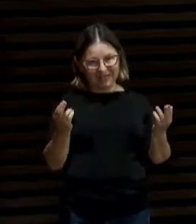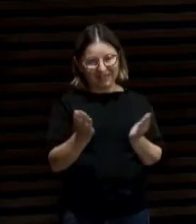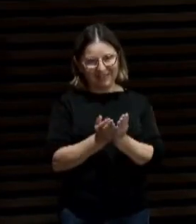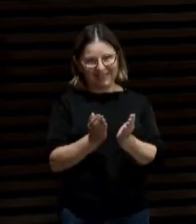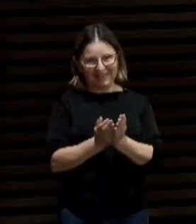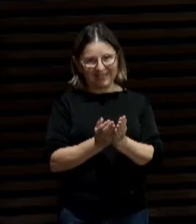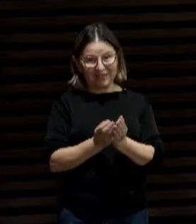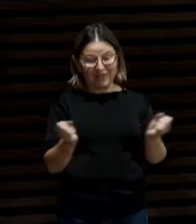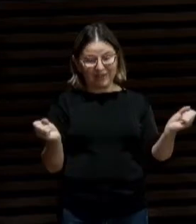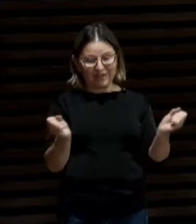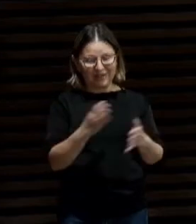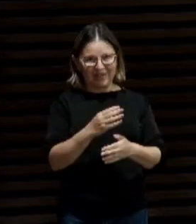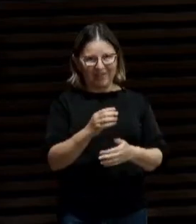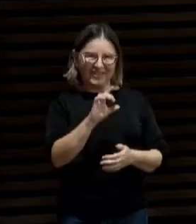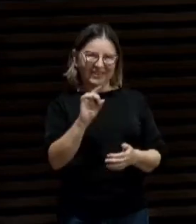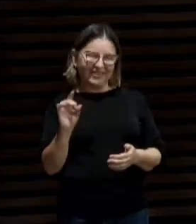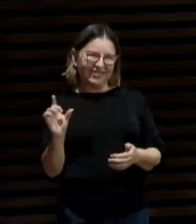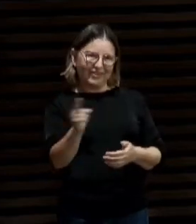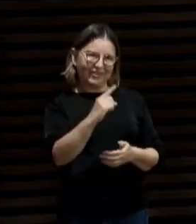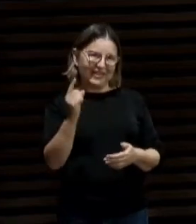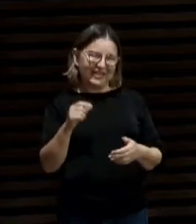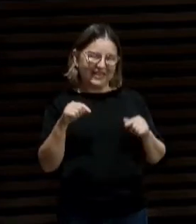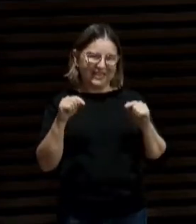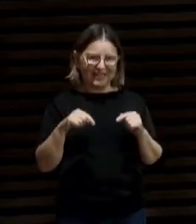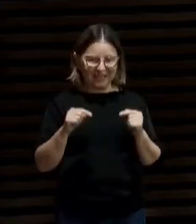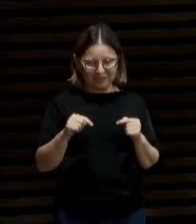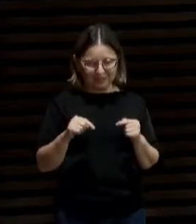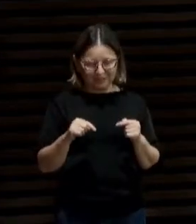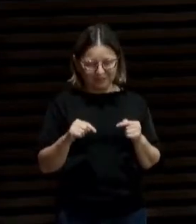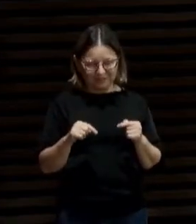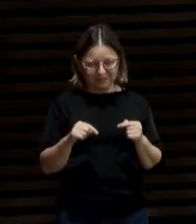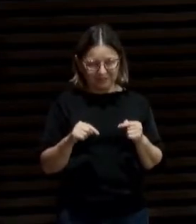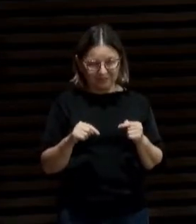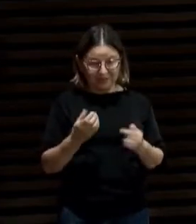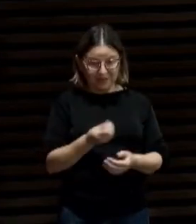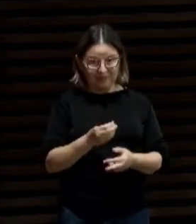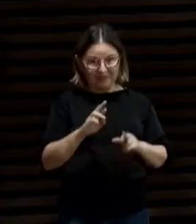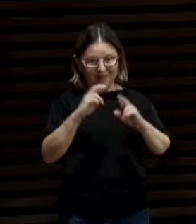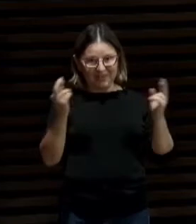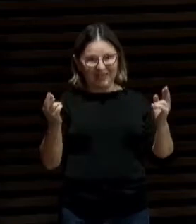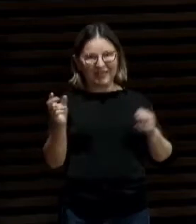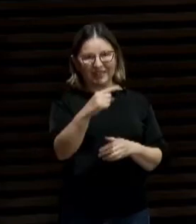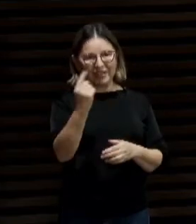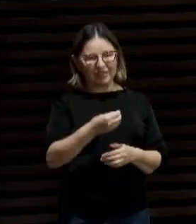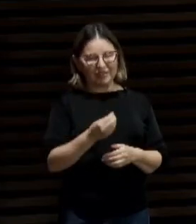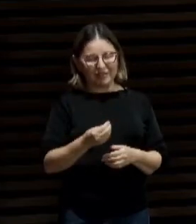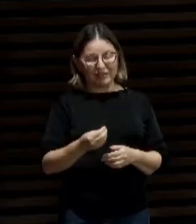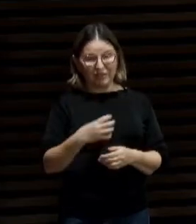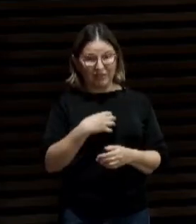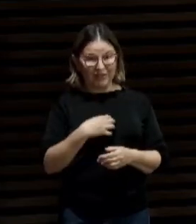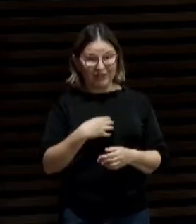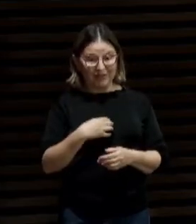um de nós aqui. E mediante esse reavivamento da esperança, nós vivamos aqui de maneira digna,